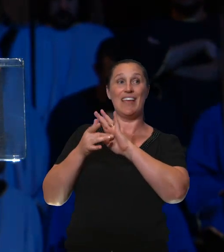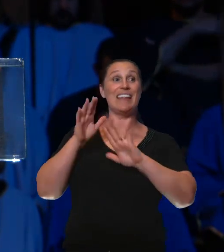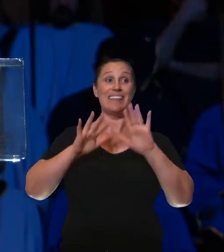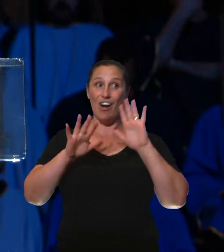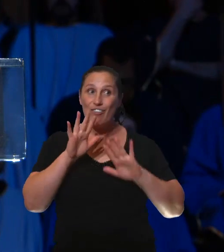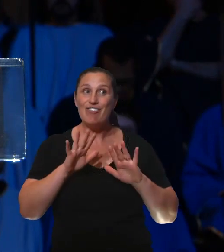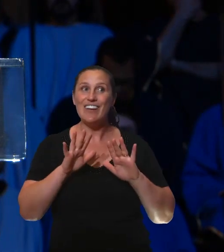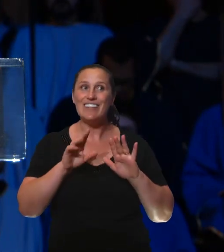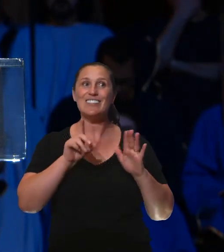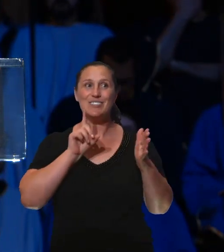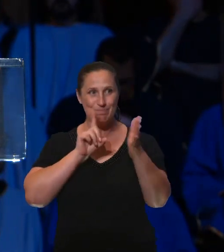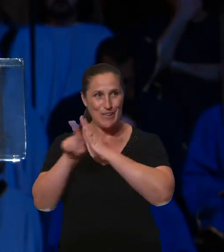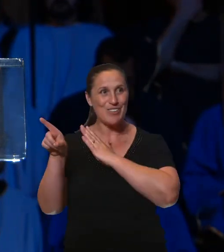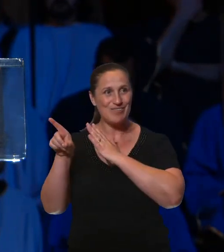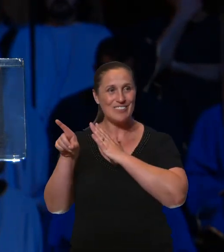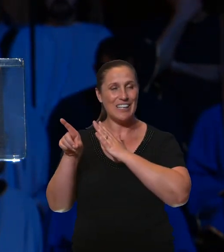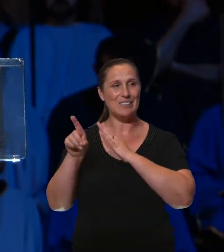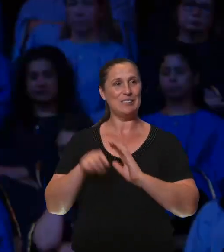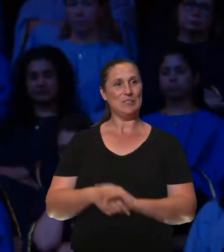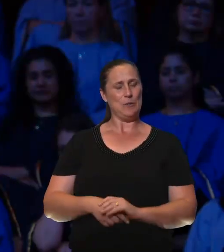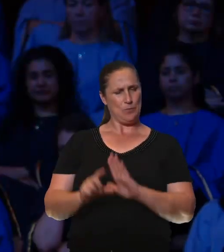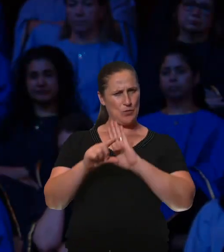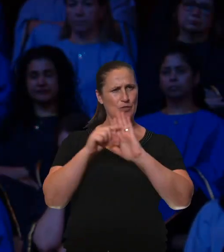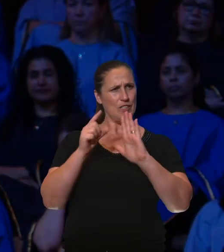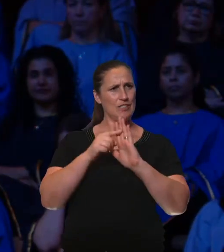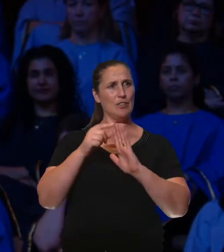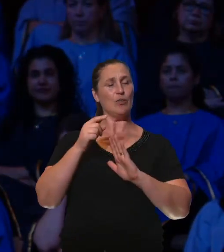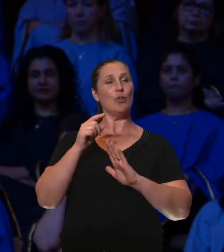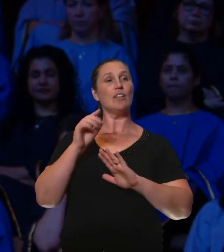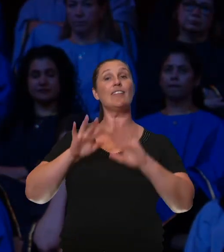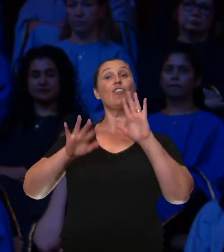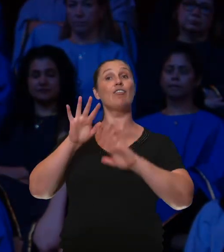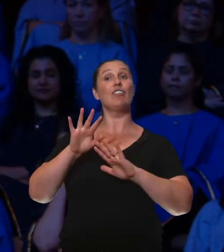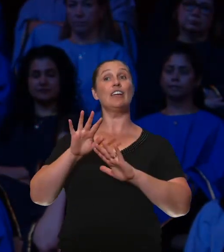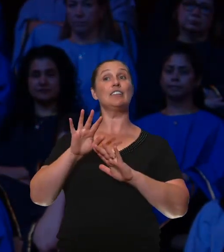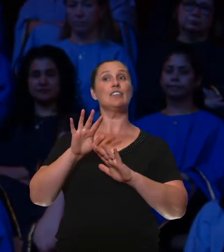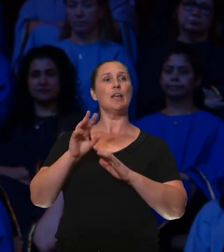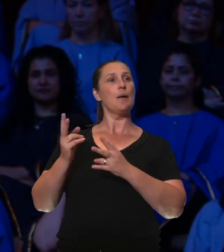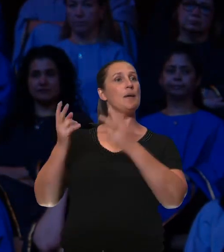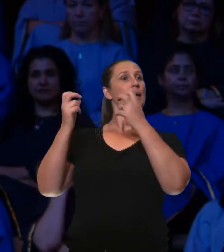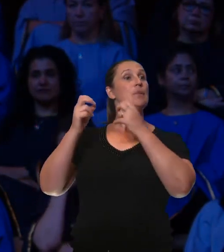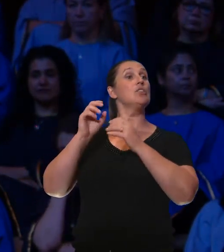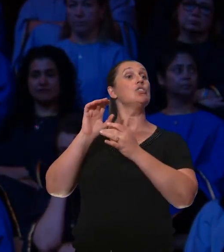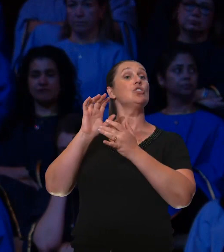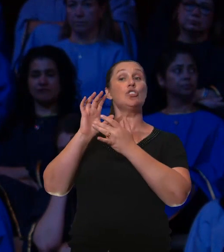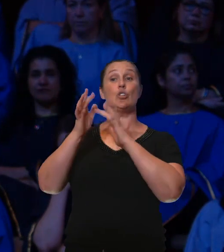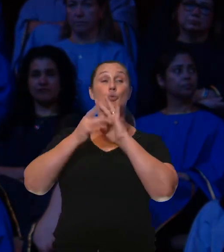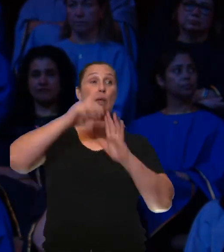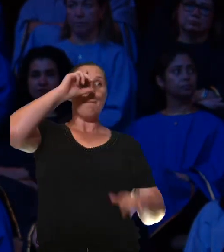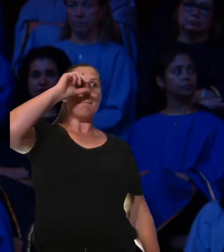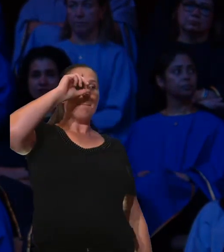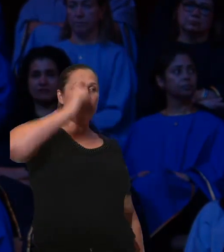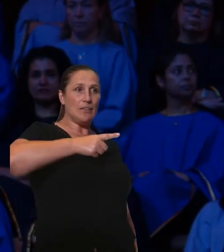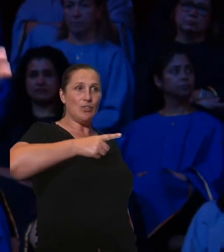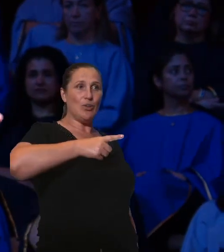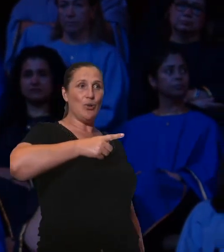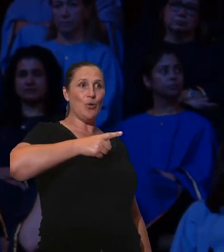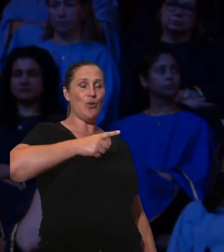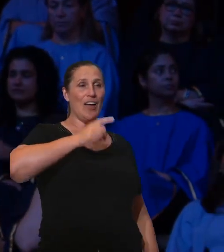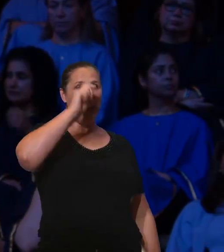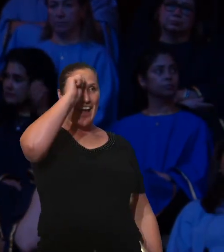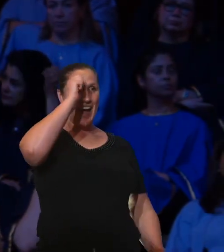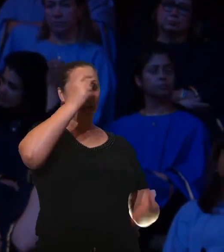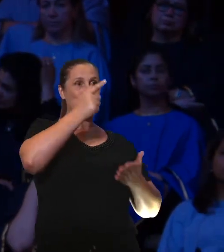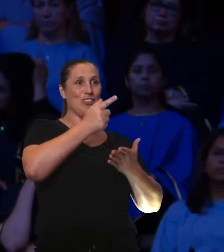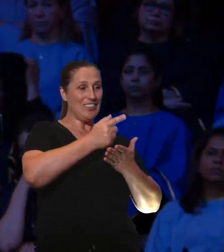no versículo dizendo que logo ordenou o Senhor. O Senhor Jesus usou da sua